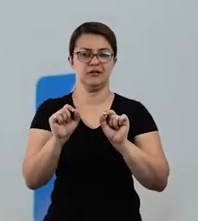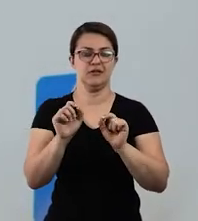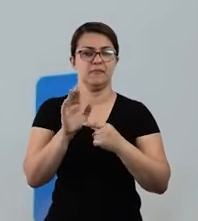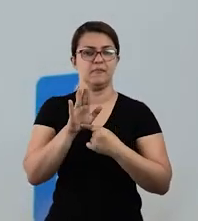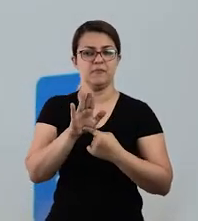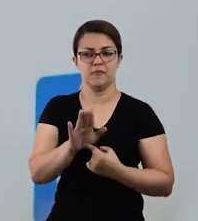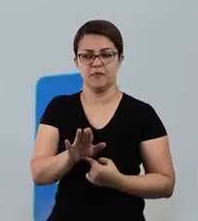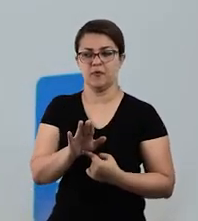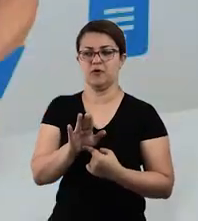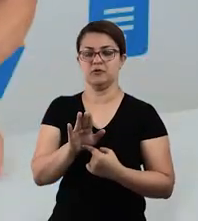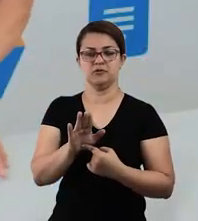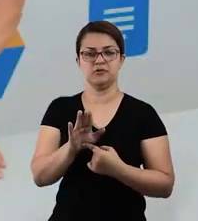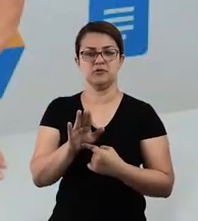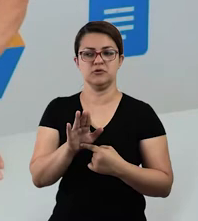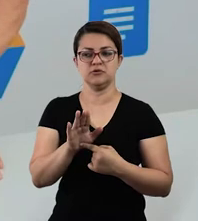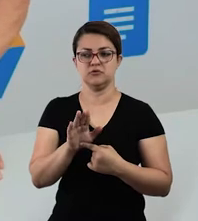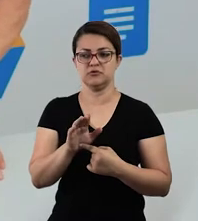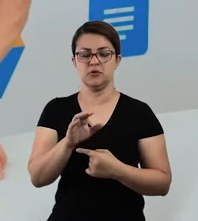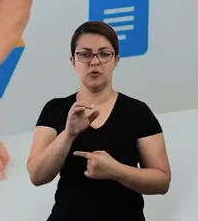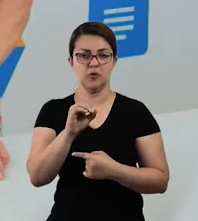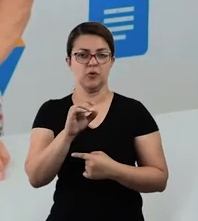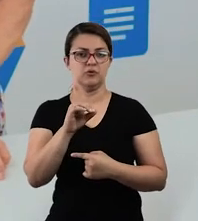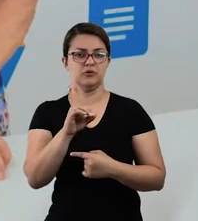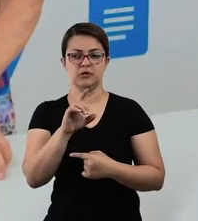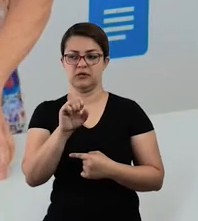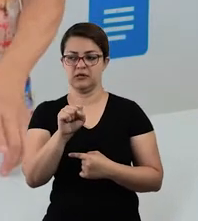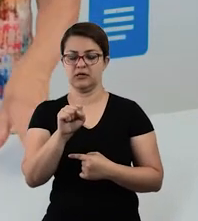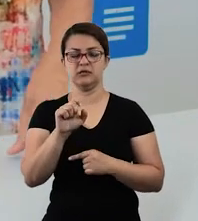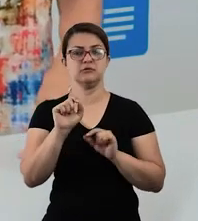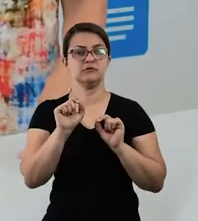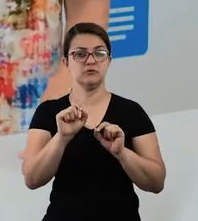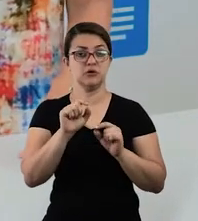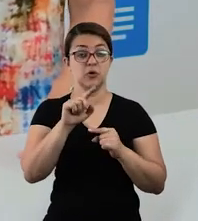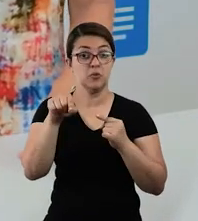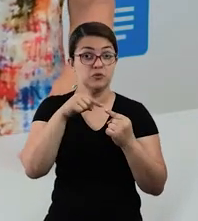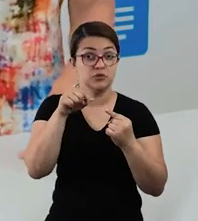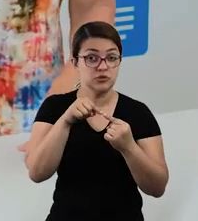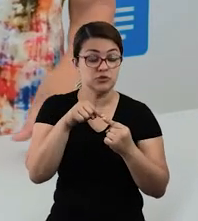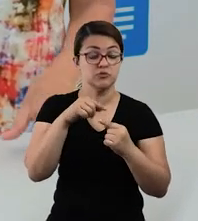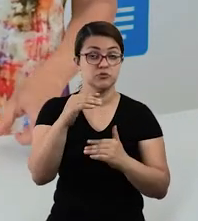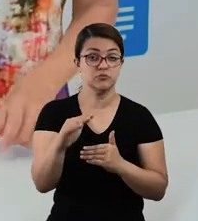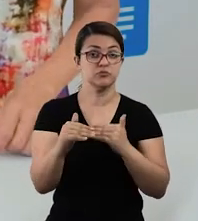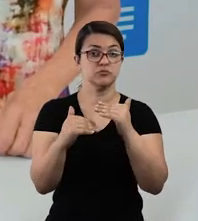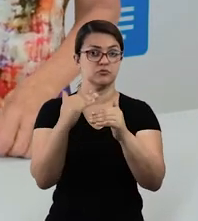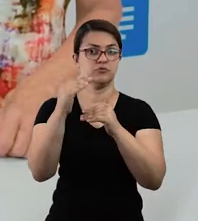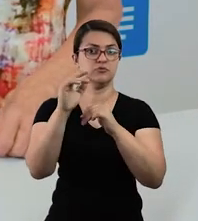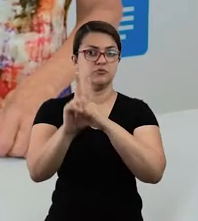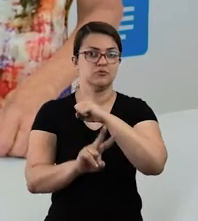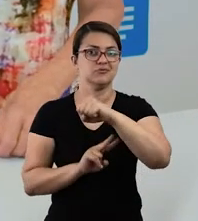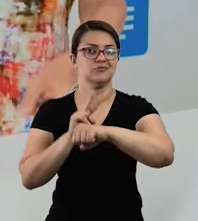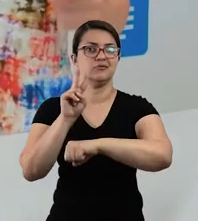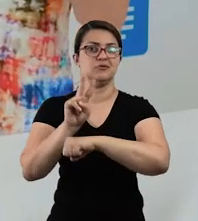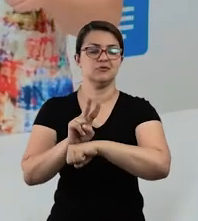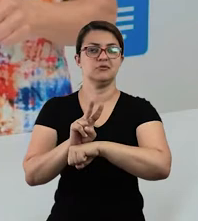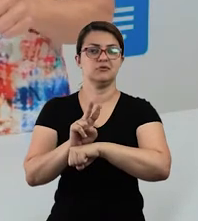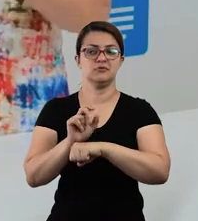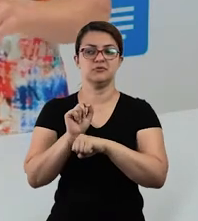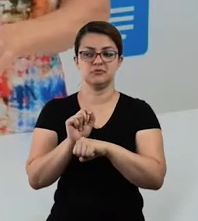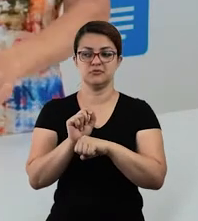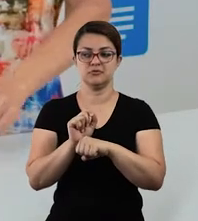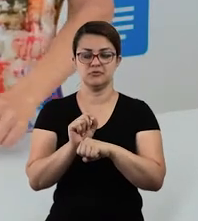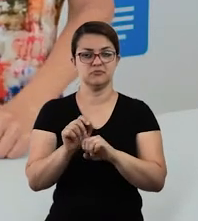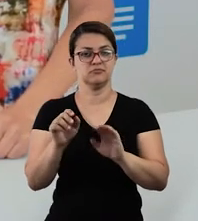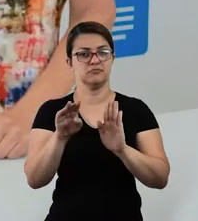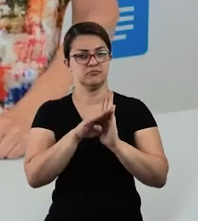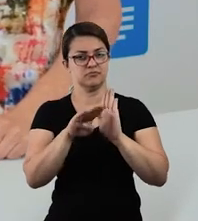dos ODSs. O que são os ODSs? São os Objetivos de Desenvolvimento Sustentável, que trata a